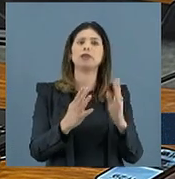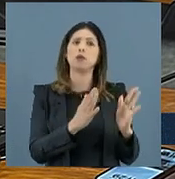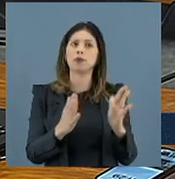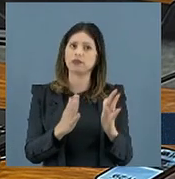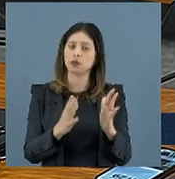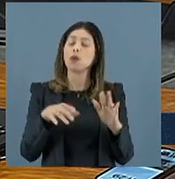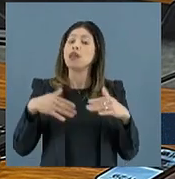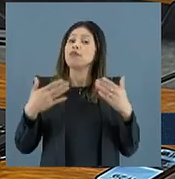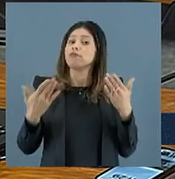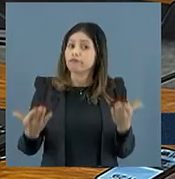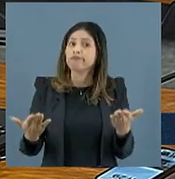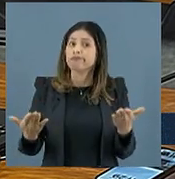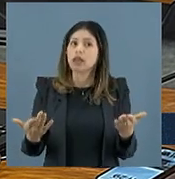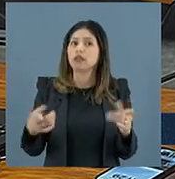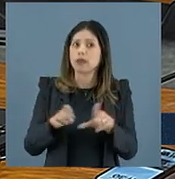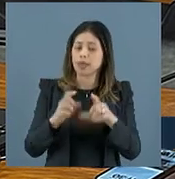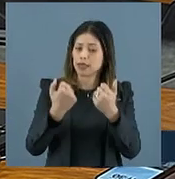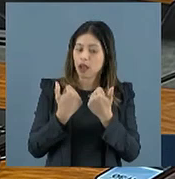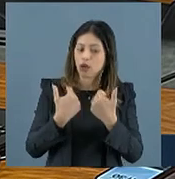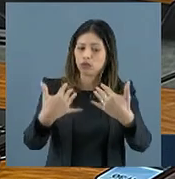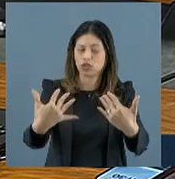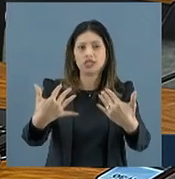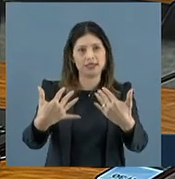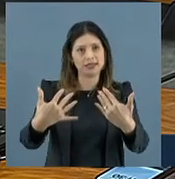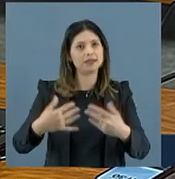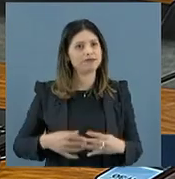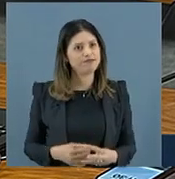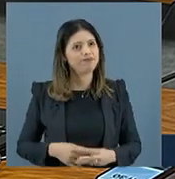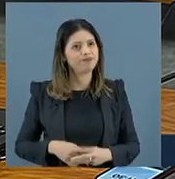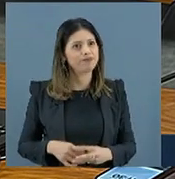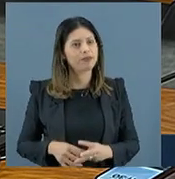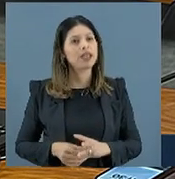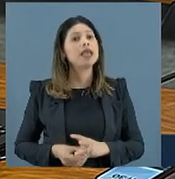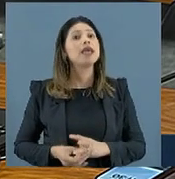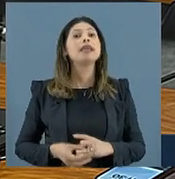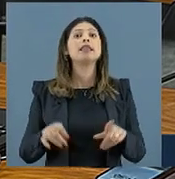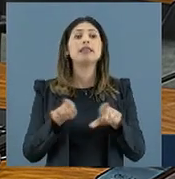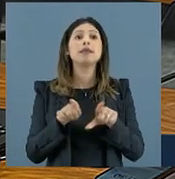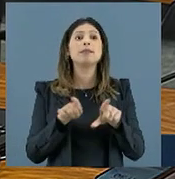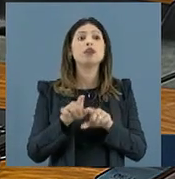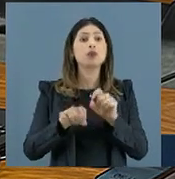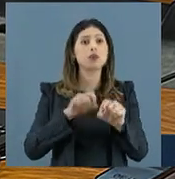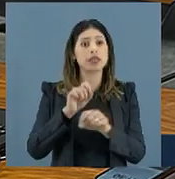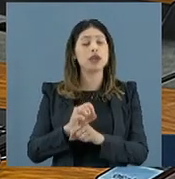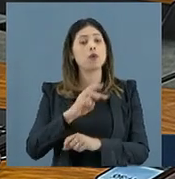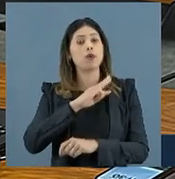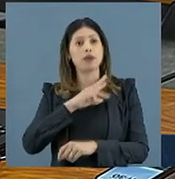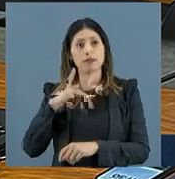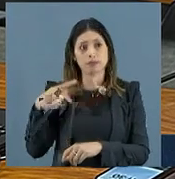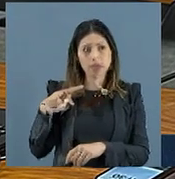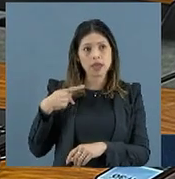por ocasião das audiências de custódia, certo? E como o Ministério Público avalia